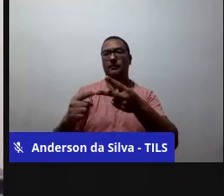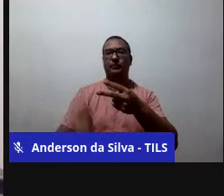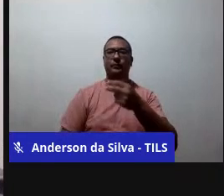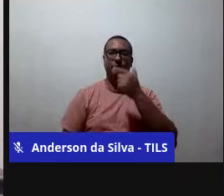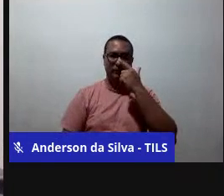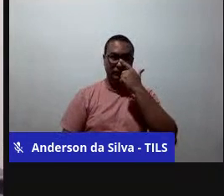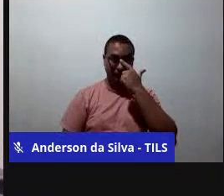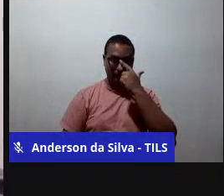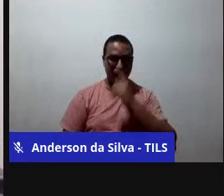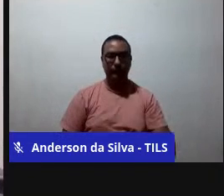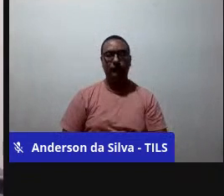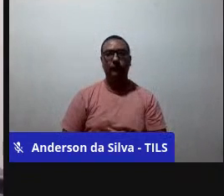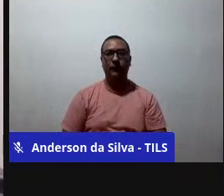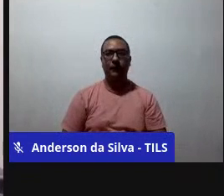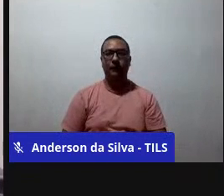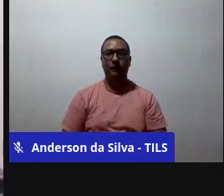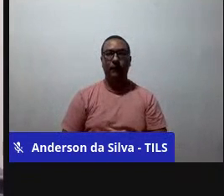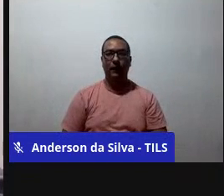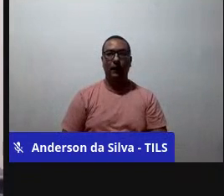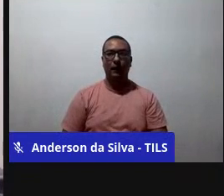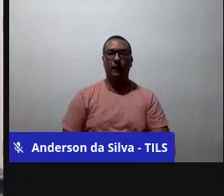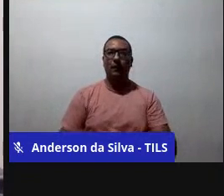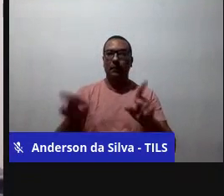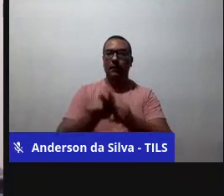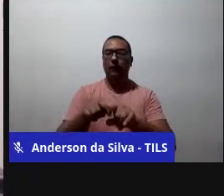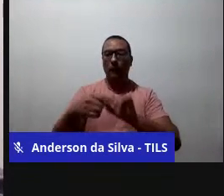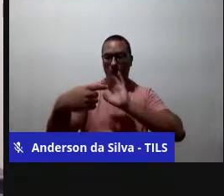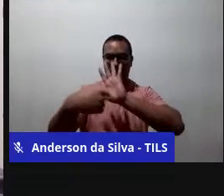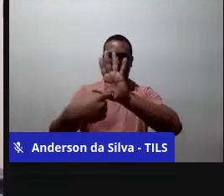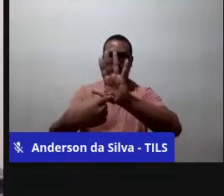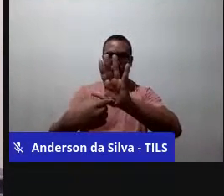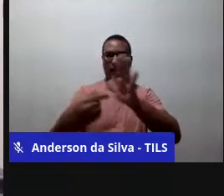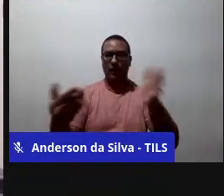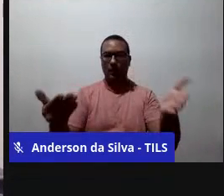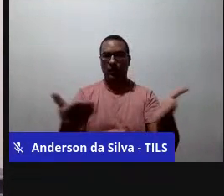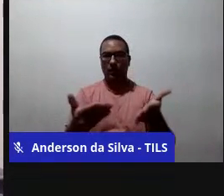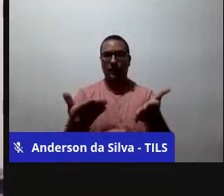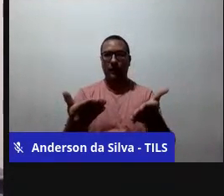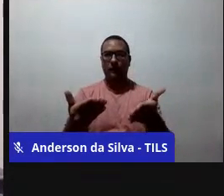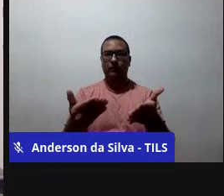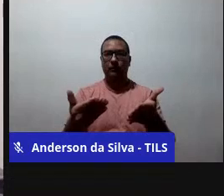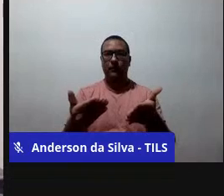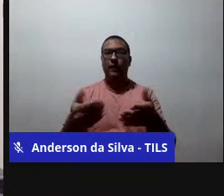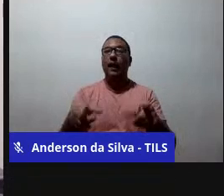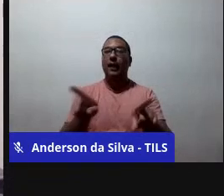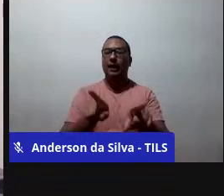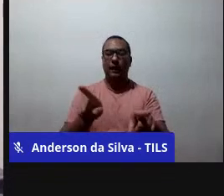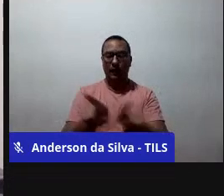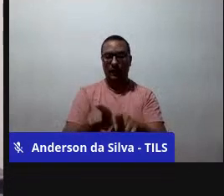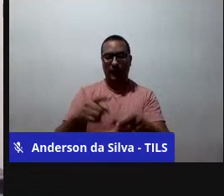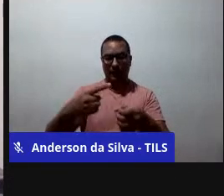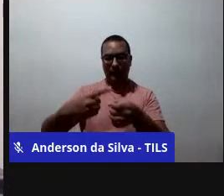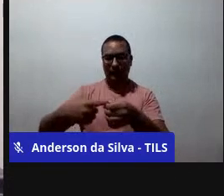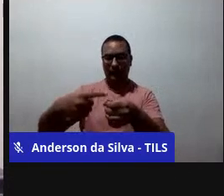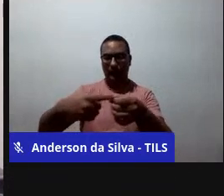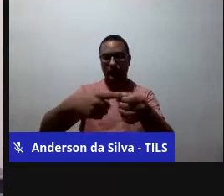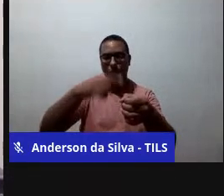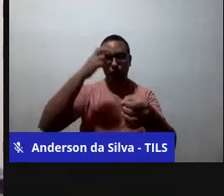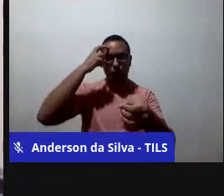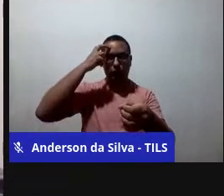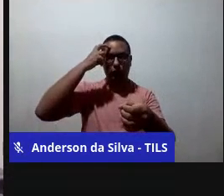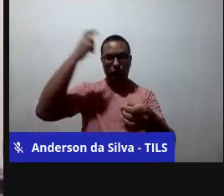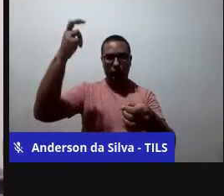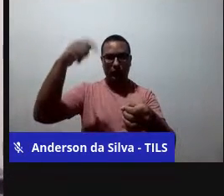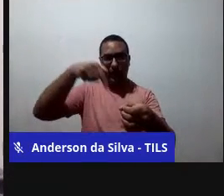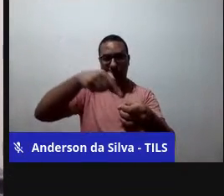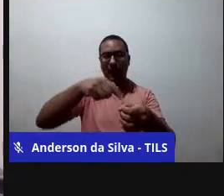dar um quadro aqui, um framework, a gente vê cidade inteligente como uma cidade que é